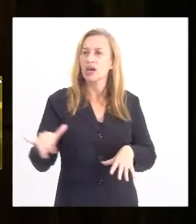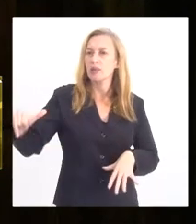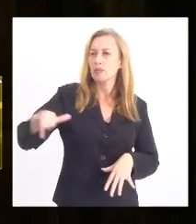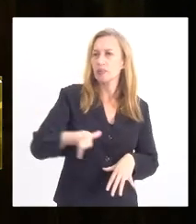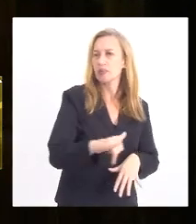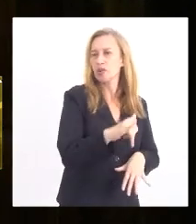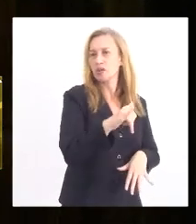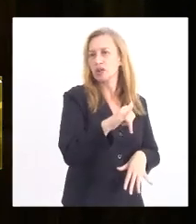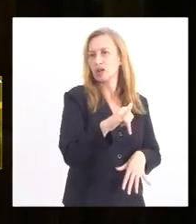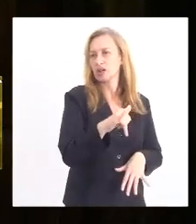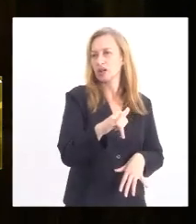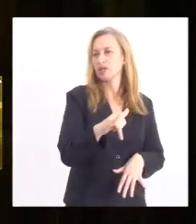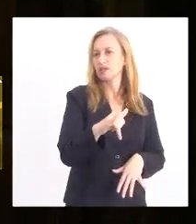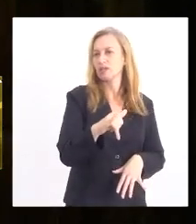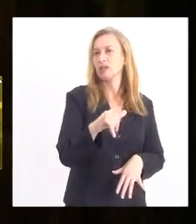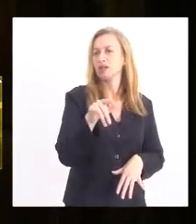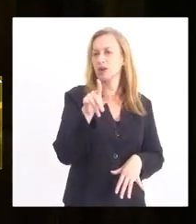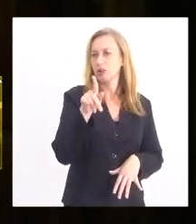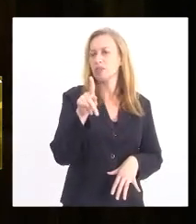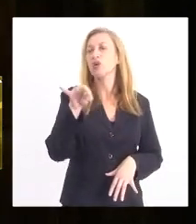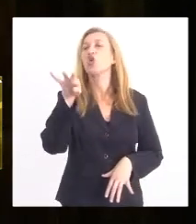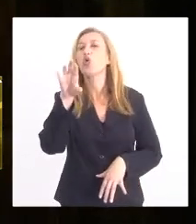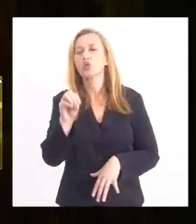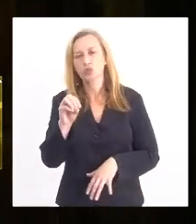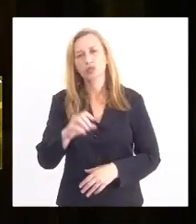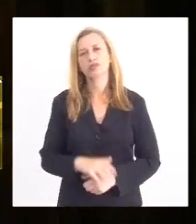da van estão contemplados